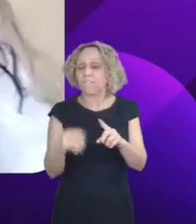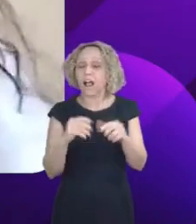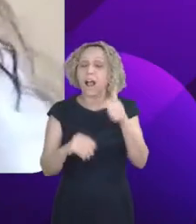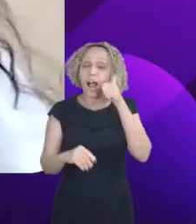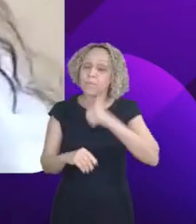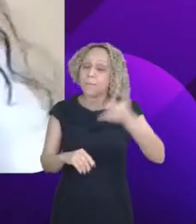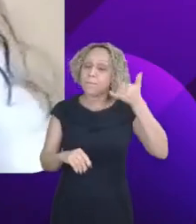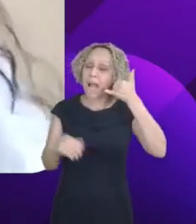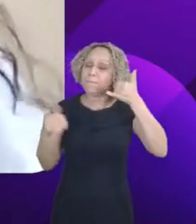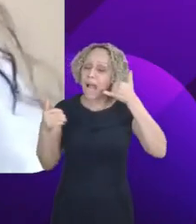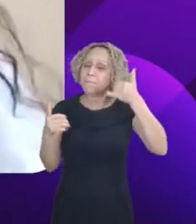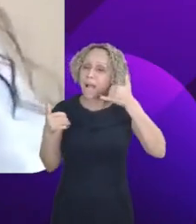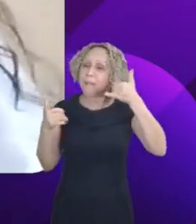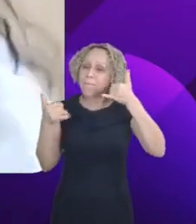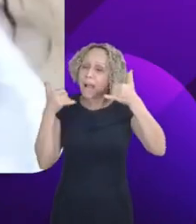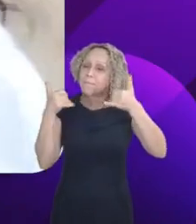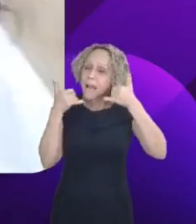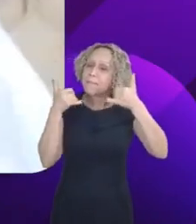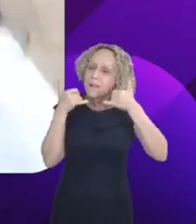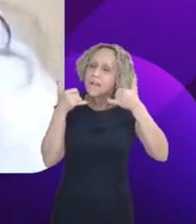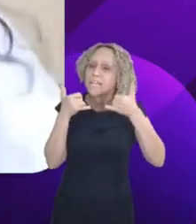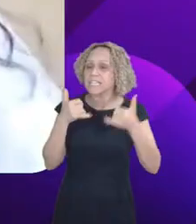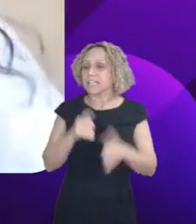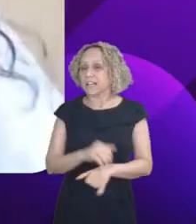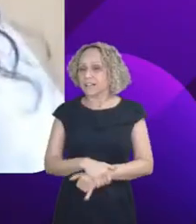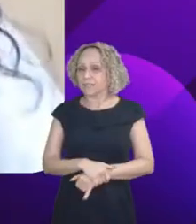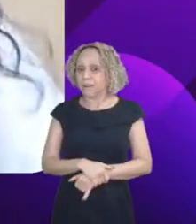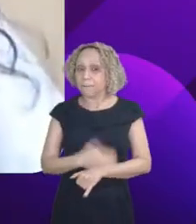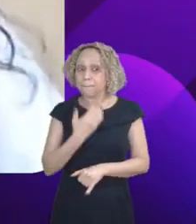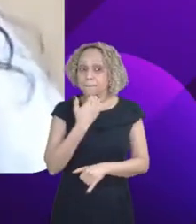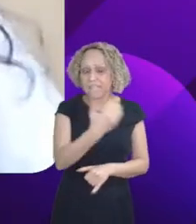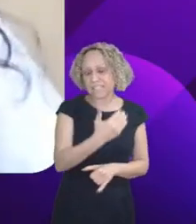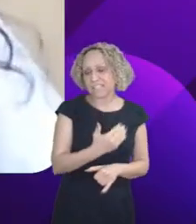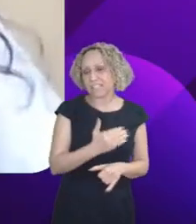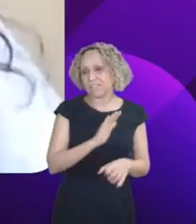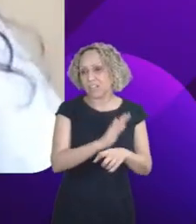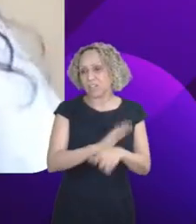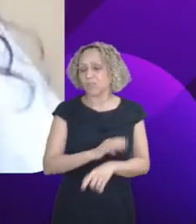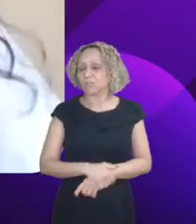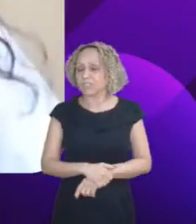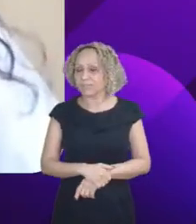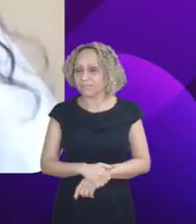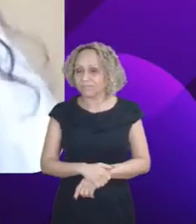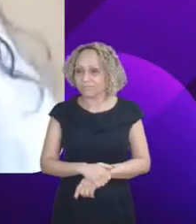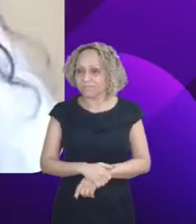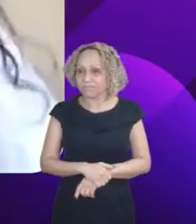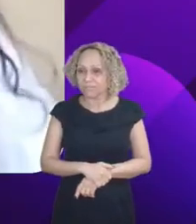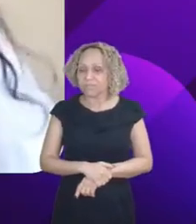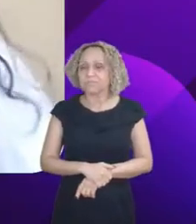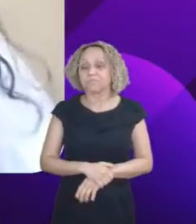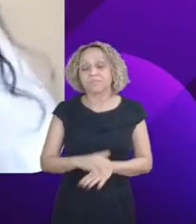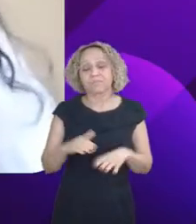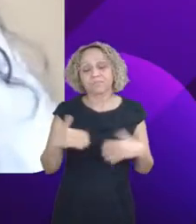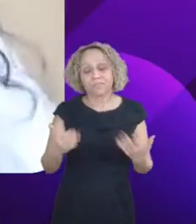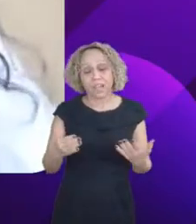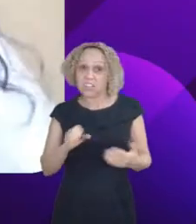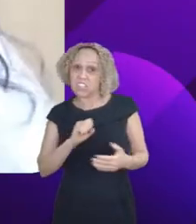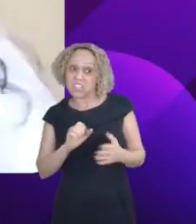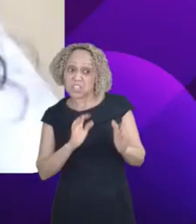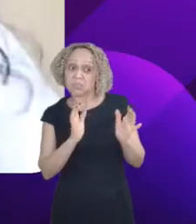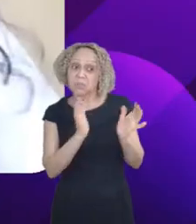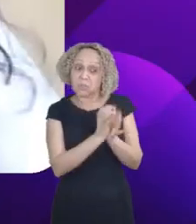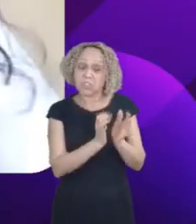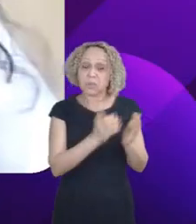A violência contra a mulher, falta grave. Depois que fomos para os estádios, as torcidas organizadas aqui, dos maiores times da Bahia, me